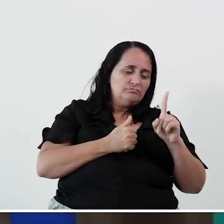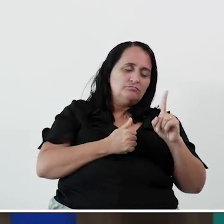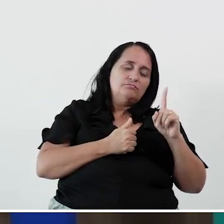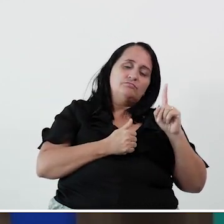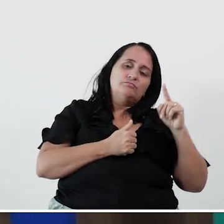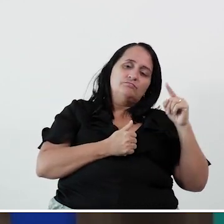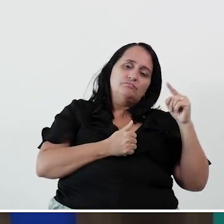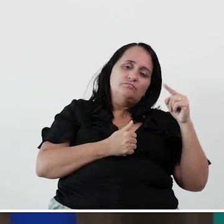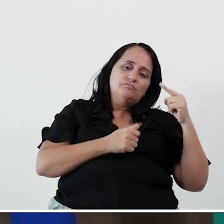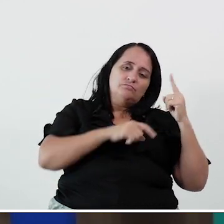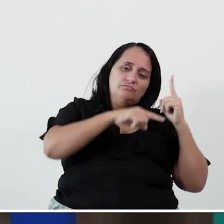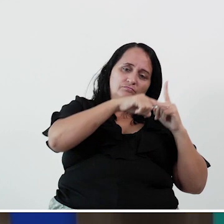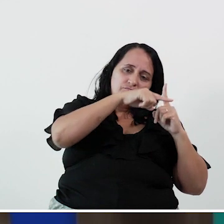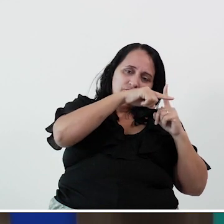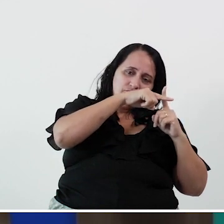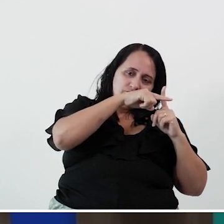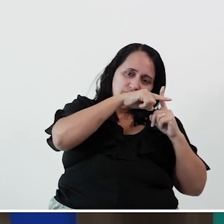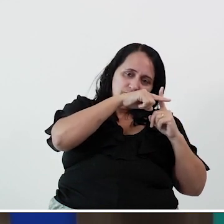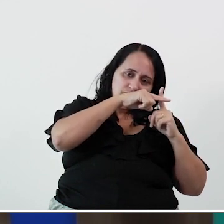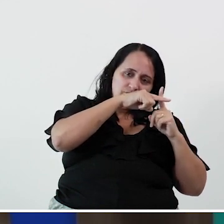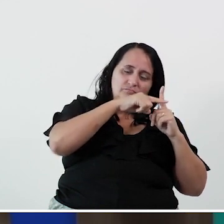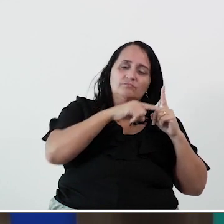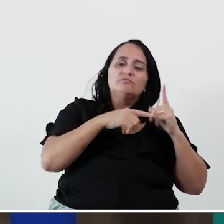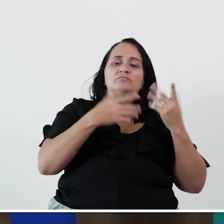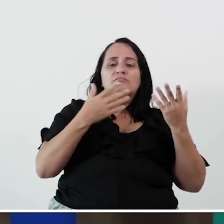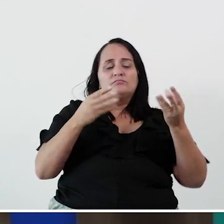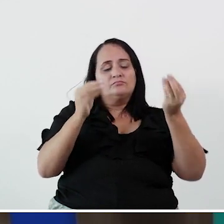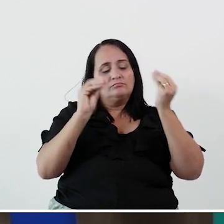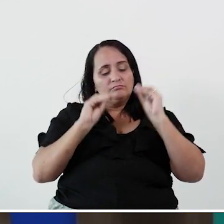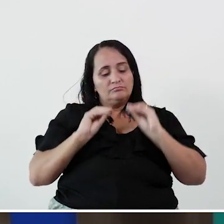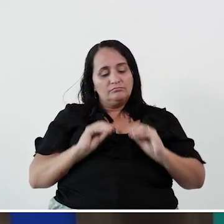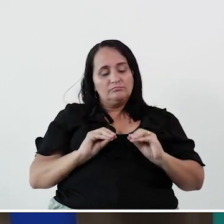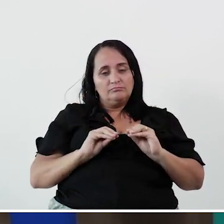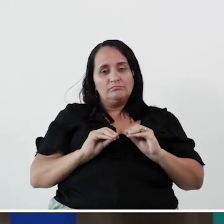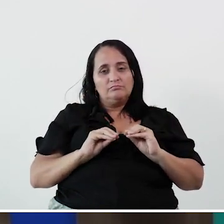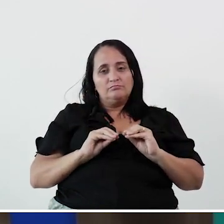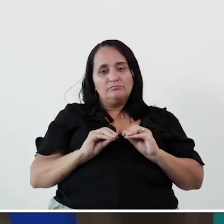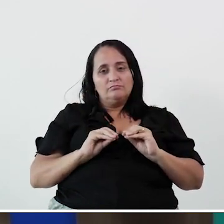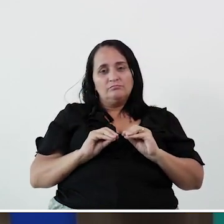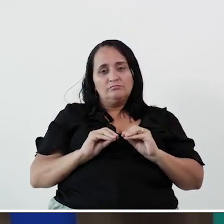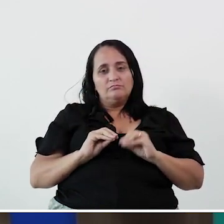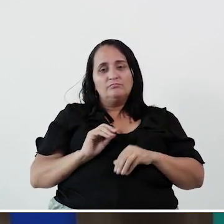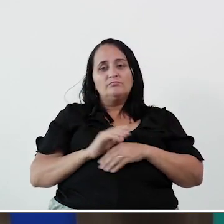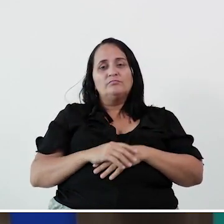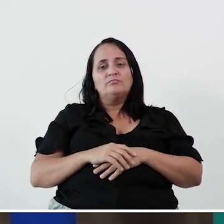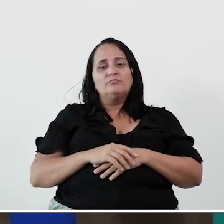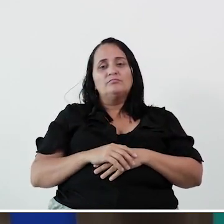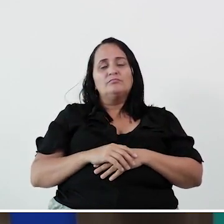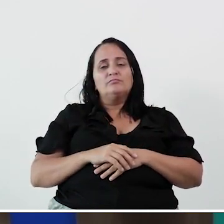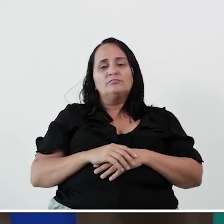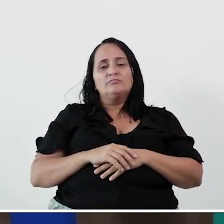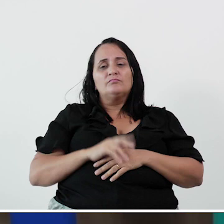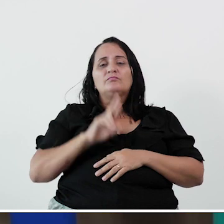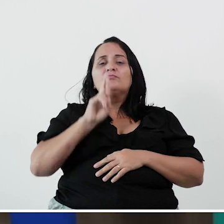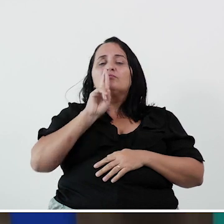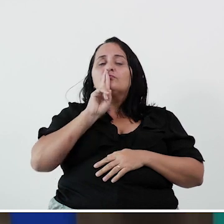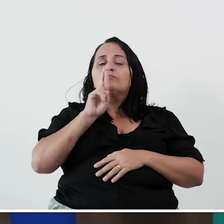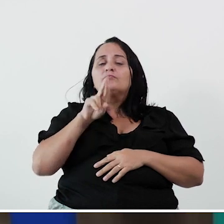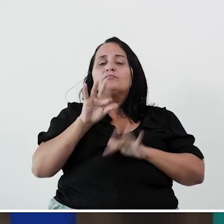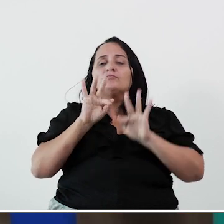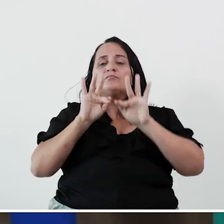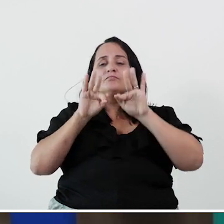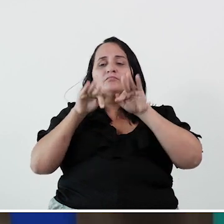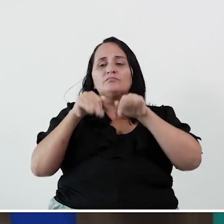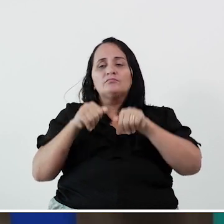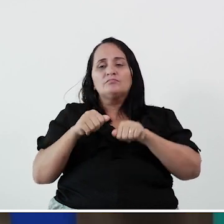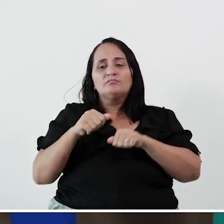negativo, positivo. Então, a operação sai do jeito que ela foi realizada aqui dentro. O que teremos no final?